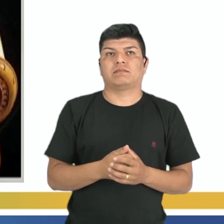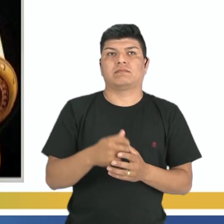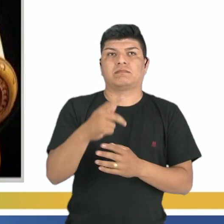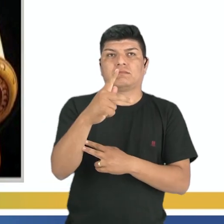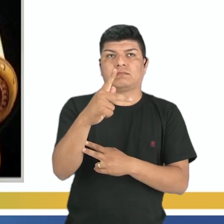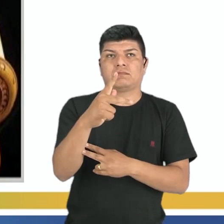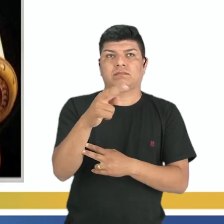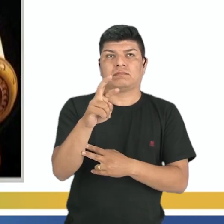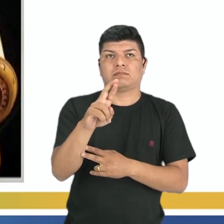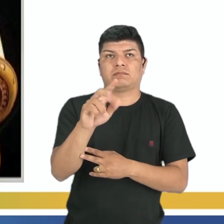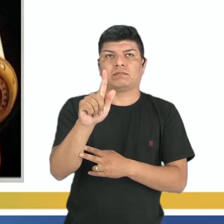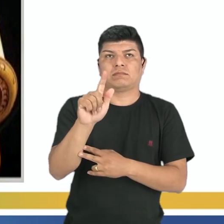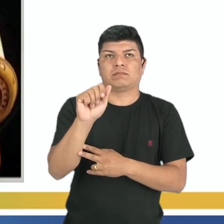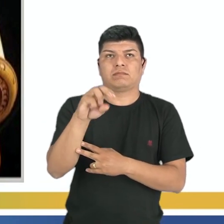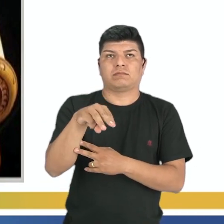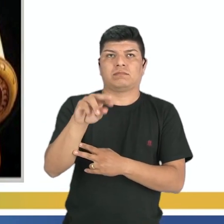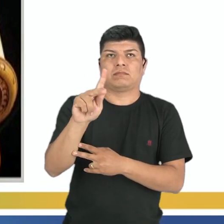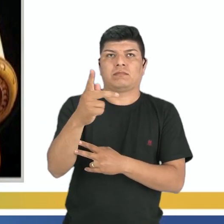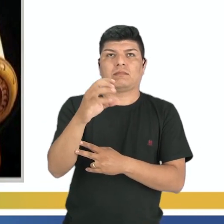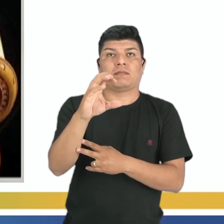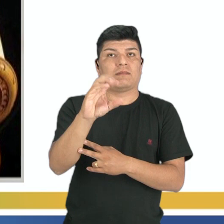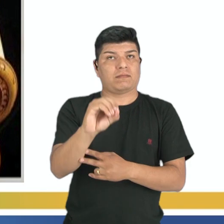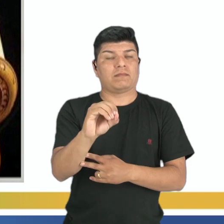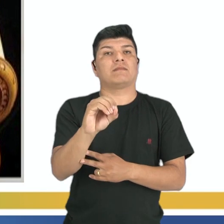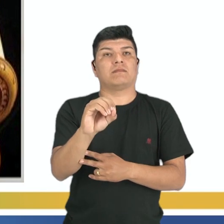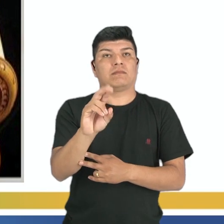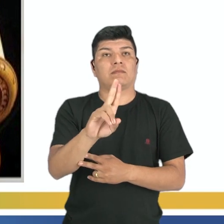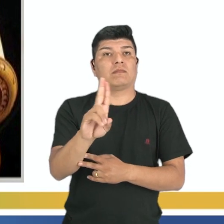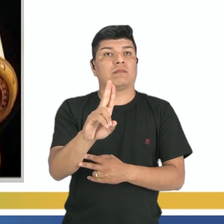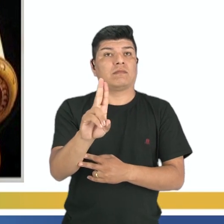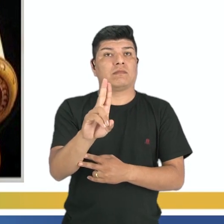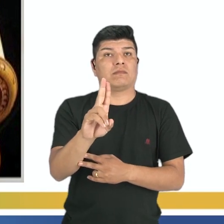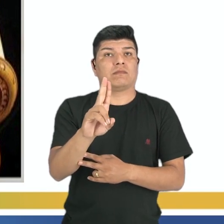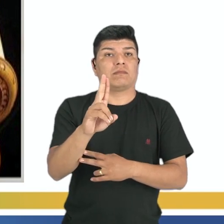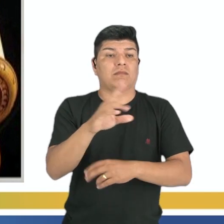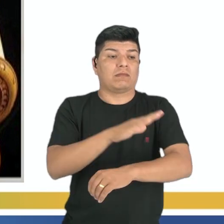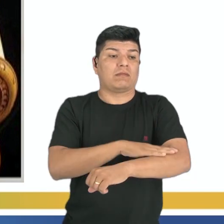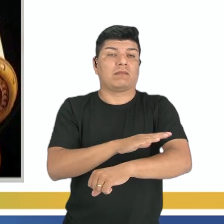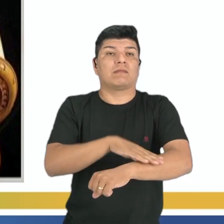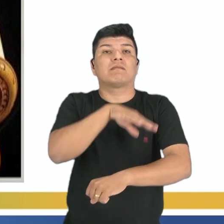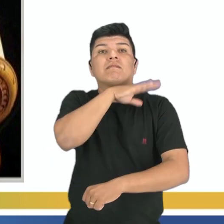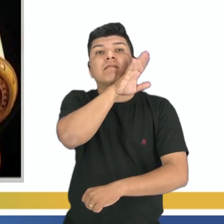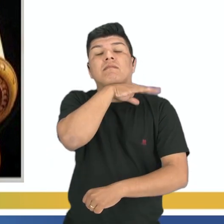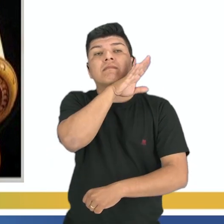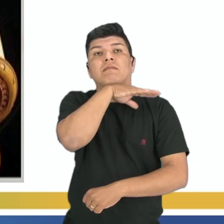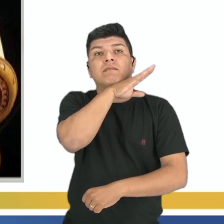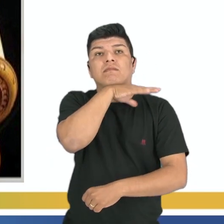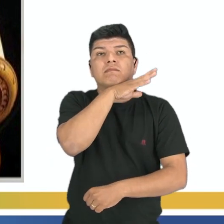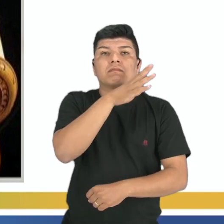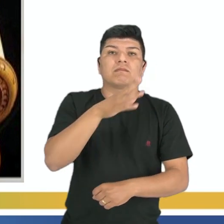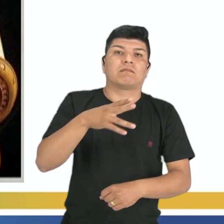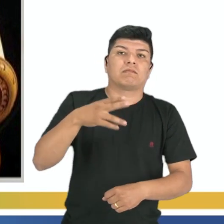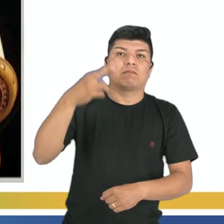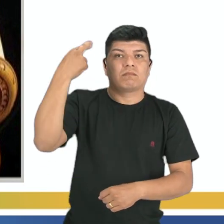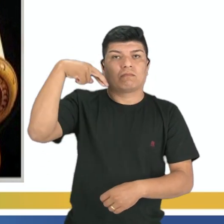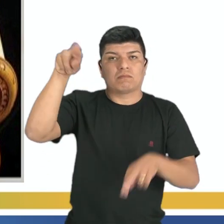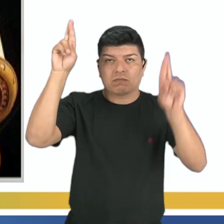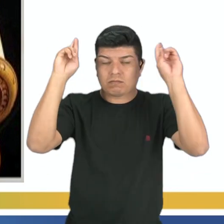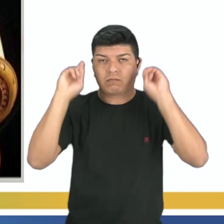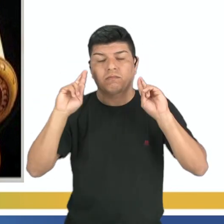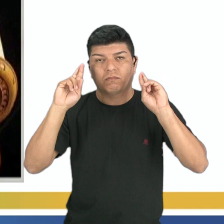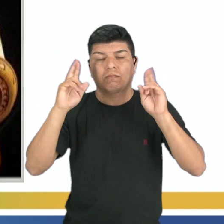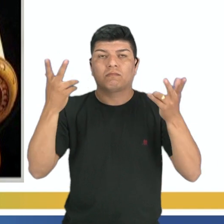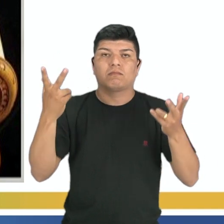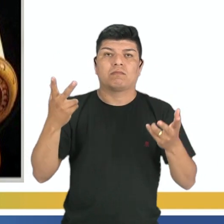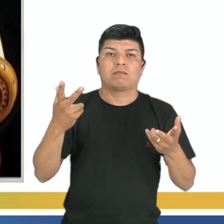Vamos falar aqui sobre o pergaminho, né? Pergaminho é o nome dado a uma pele de animal, geralmente de cabra, carneiro,